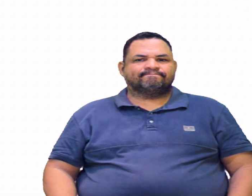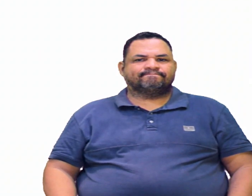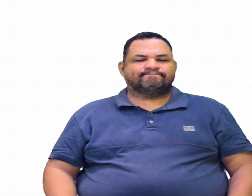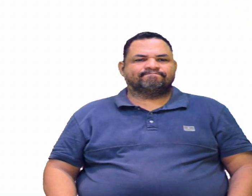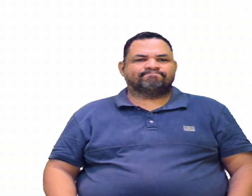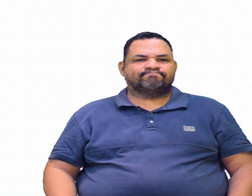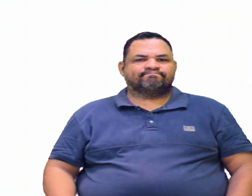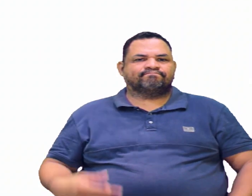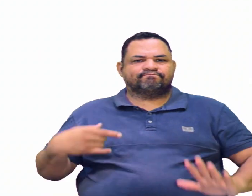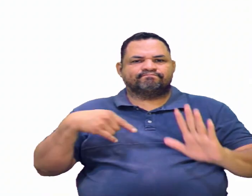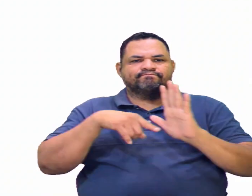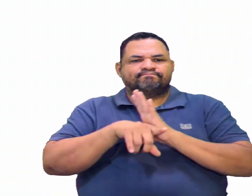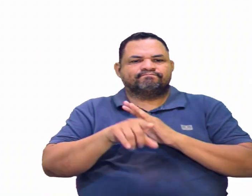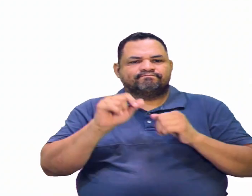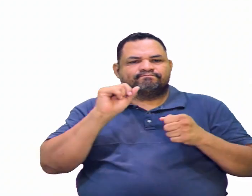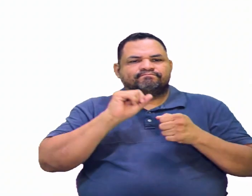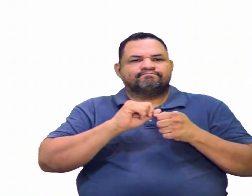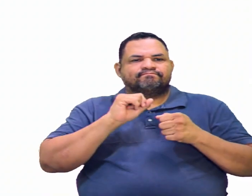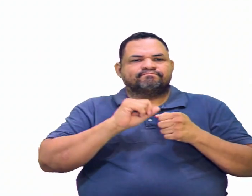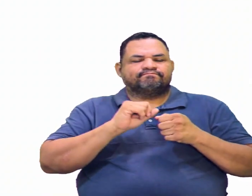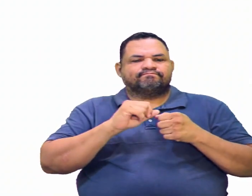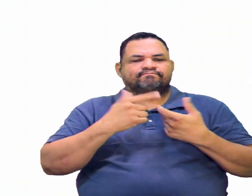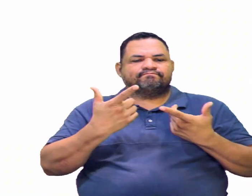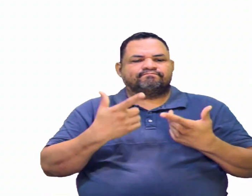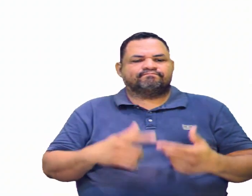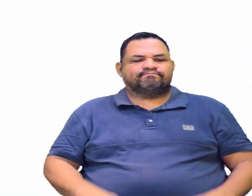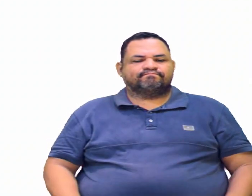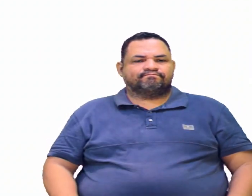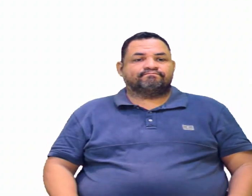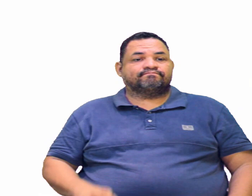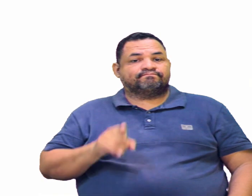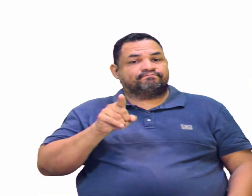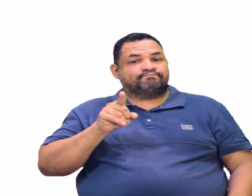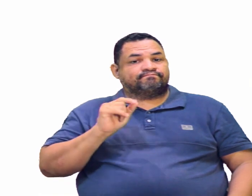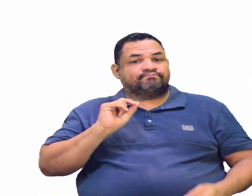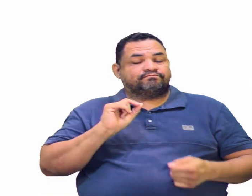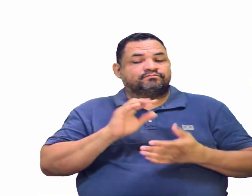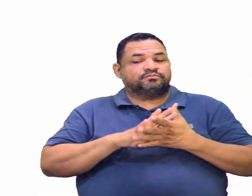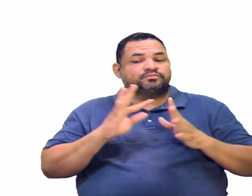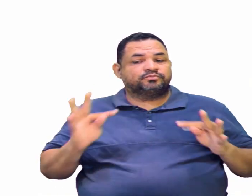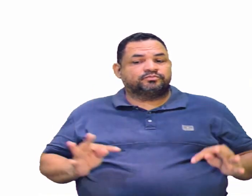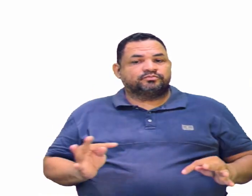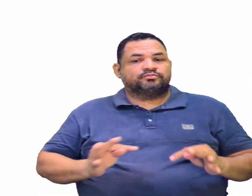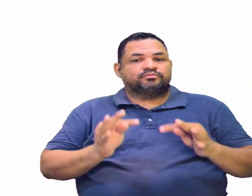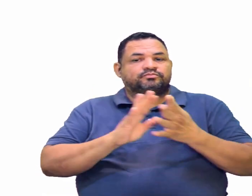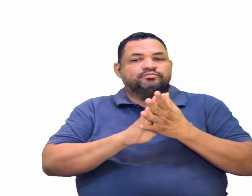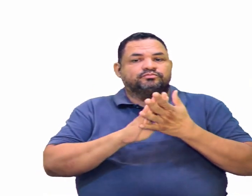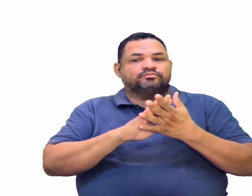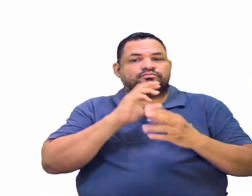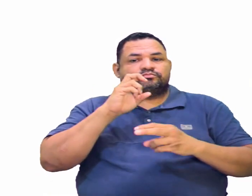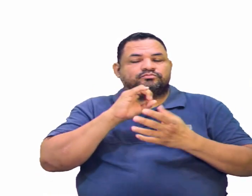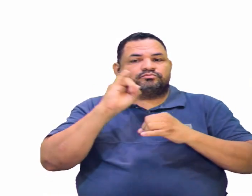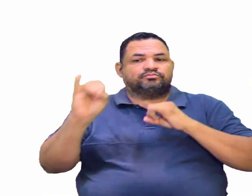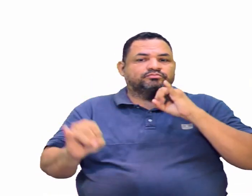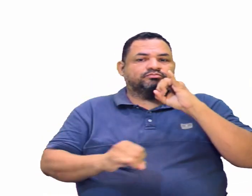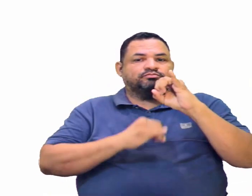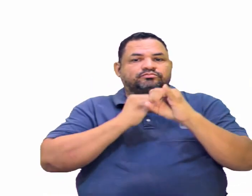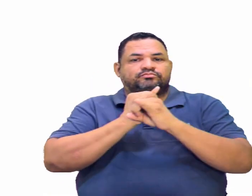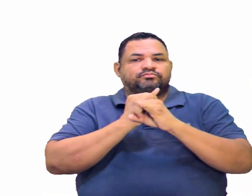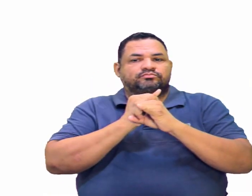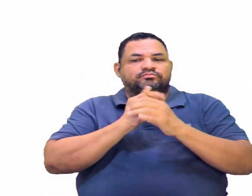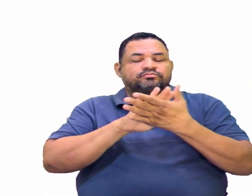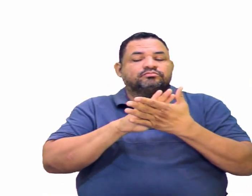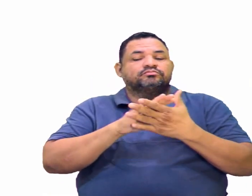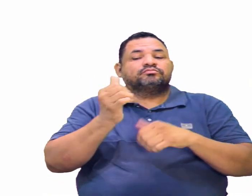Aquela enquete lá, né, foi feita para você com as tecnologias digitais.